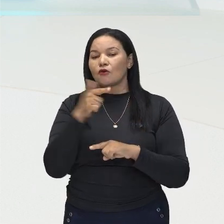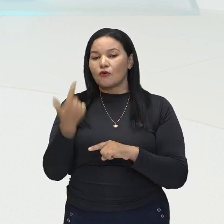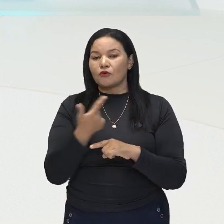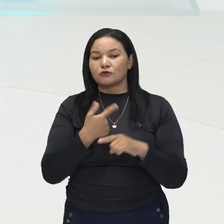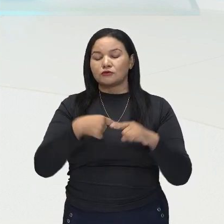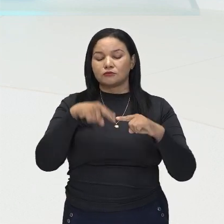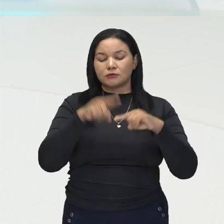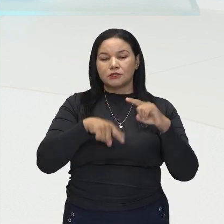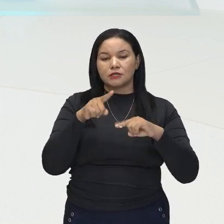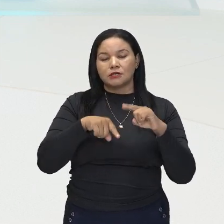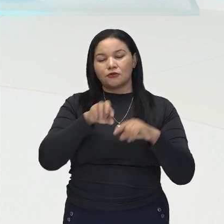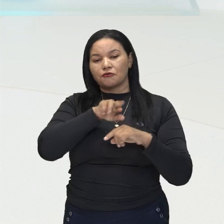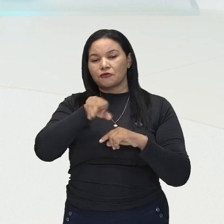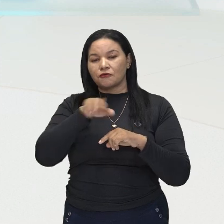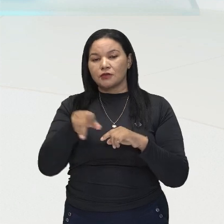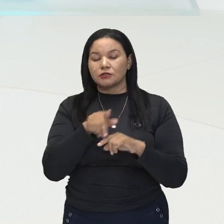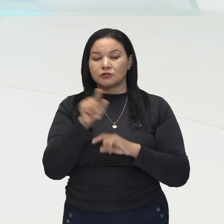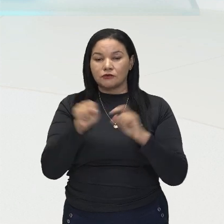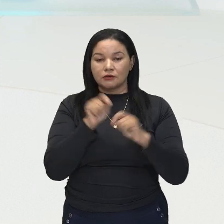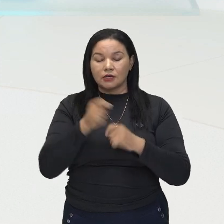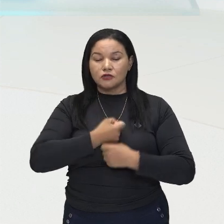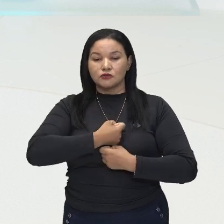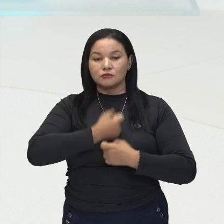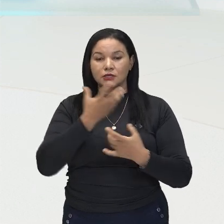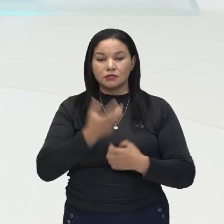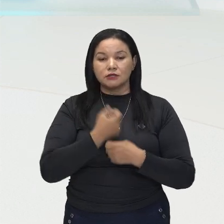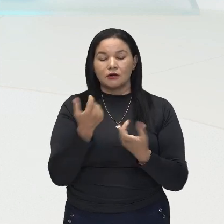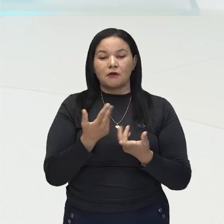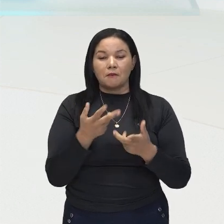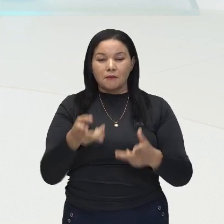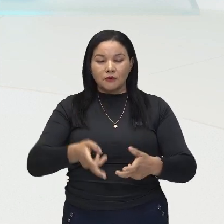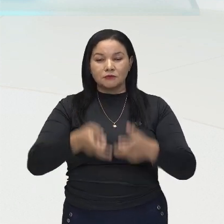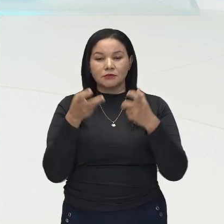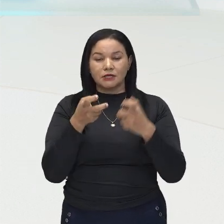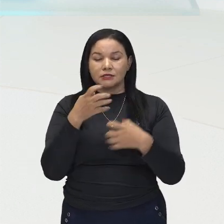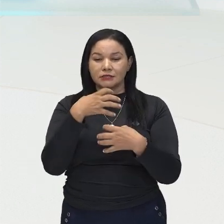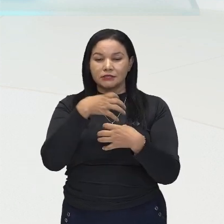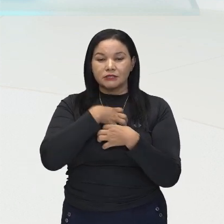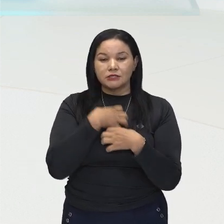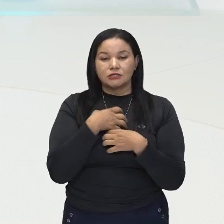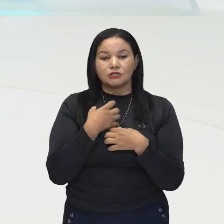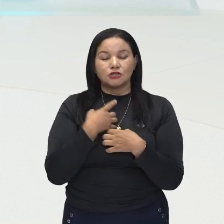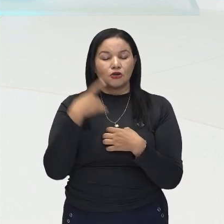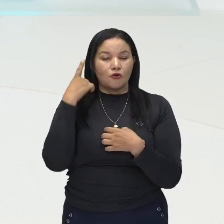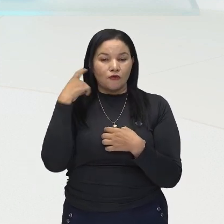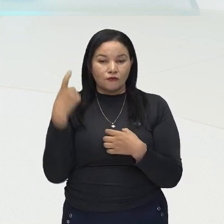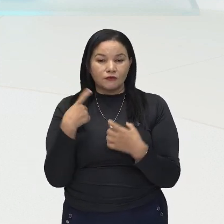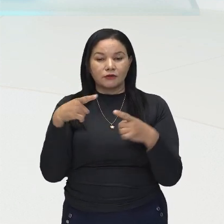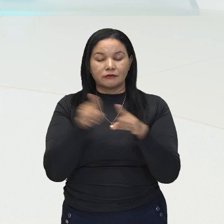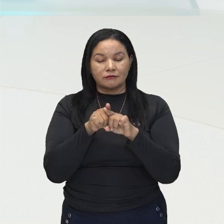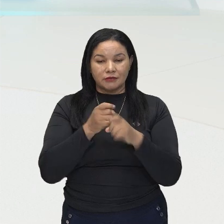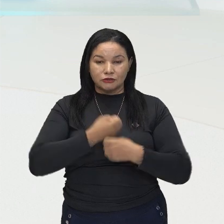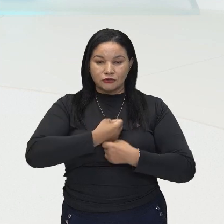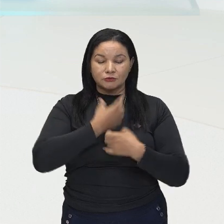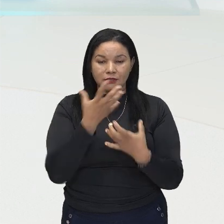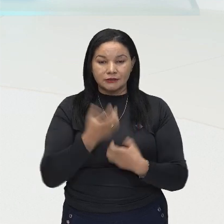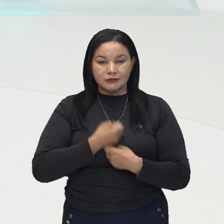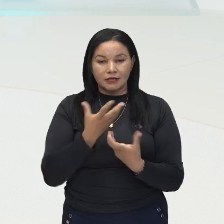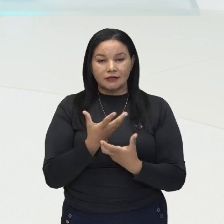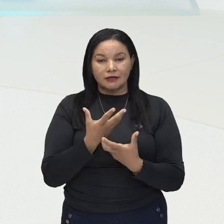vamos enxergar a possibilidade de sentir, ouvir, expressar. Então,